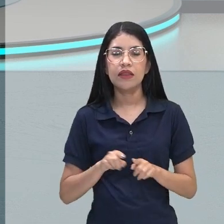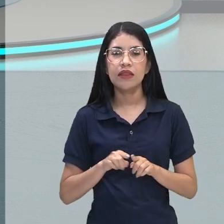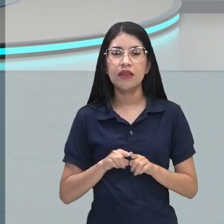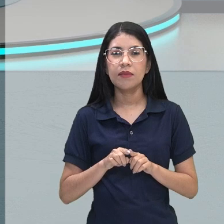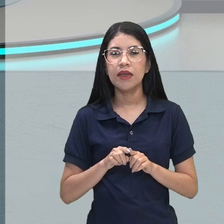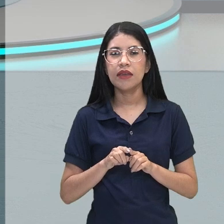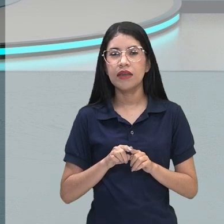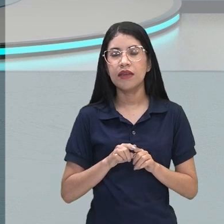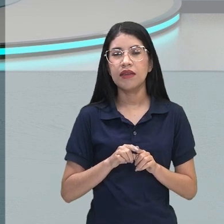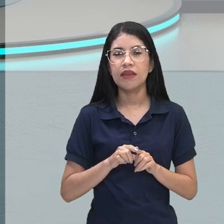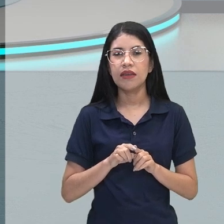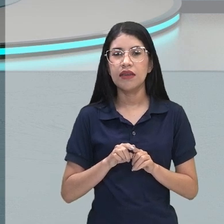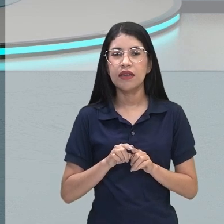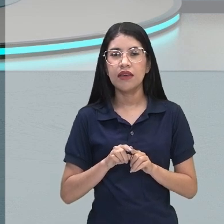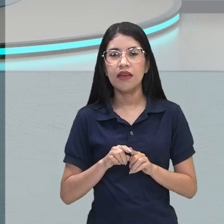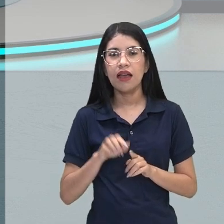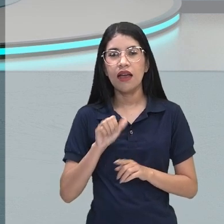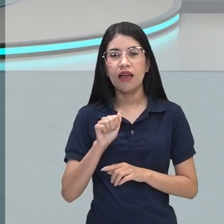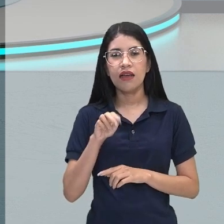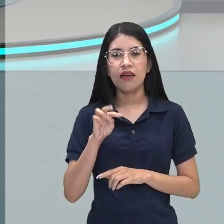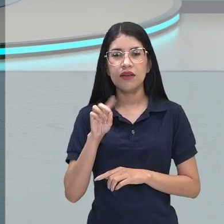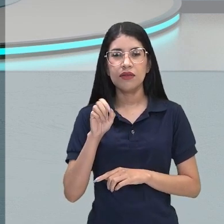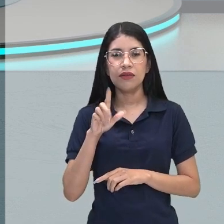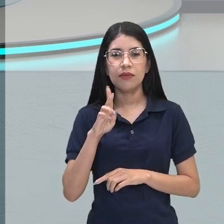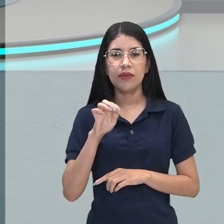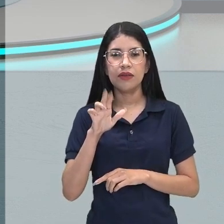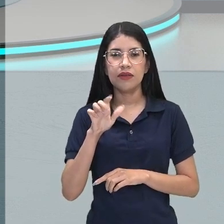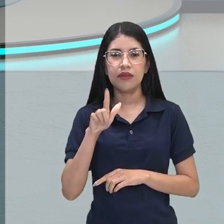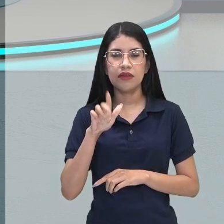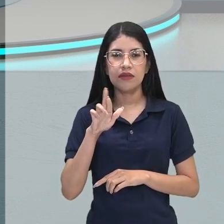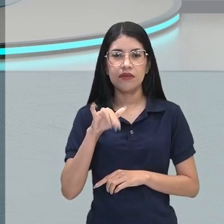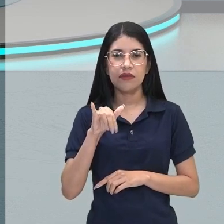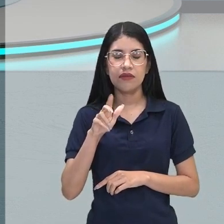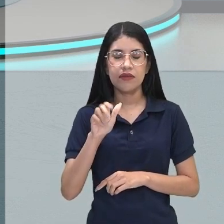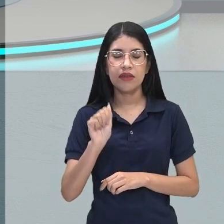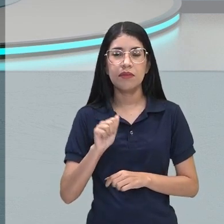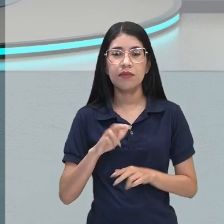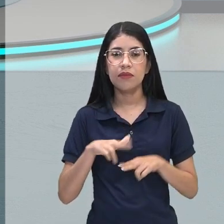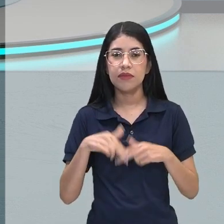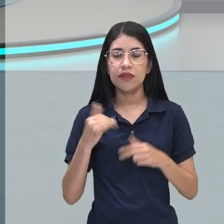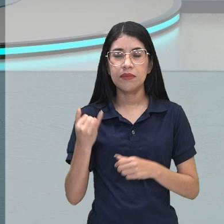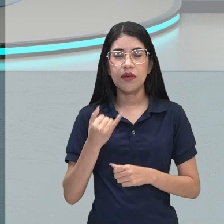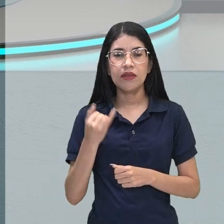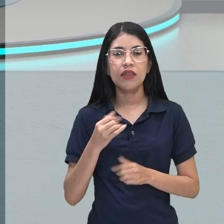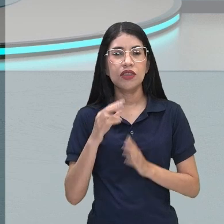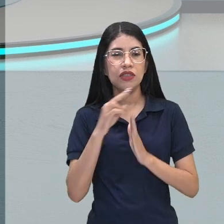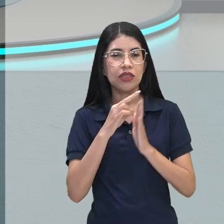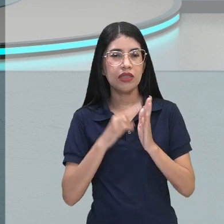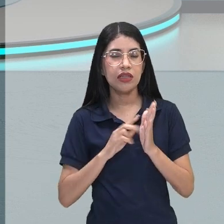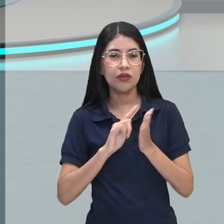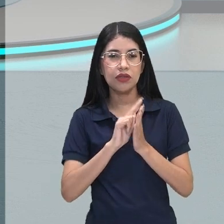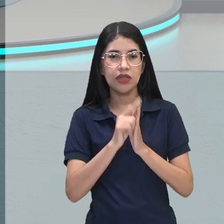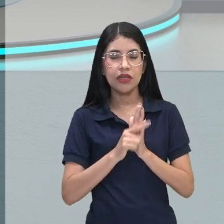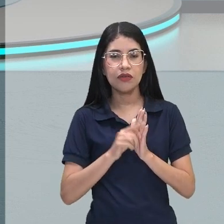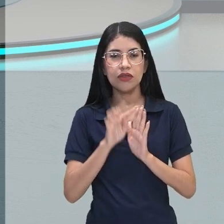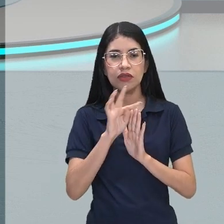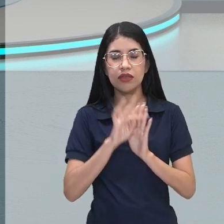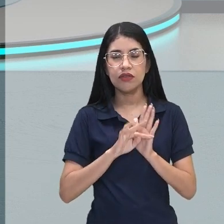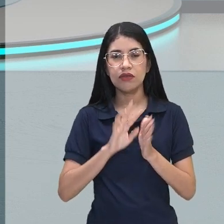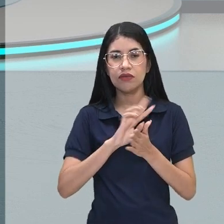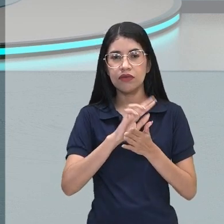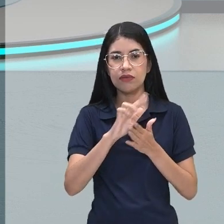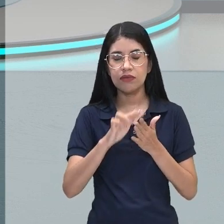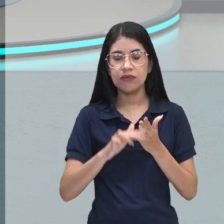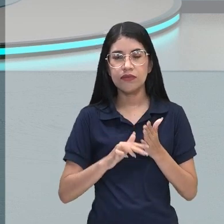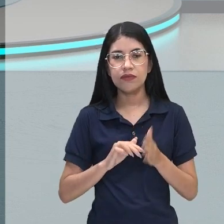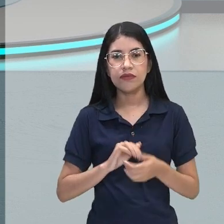dentre outros tipos de texto. Então é importante que você leia esses diferentes tipos de gêneros textuais.